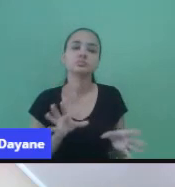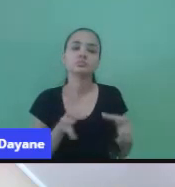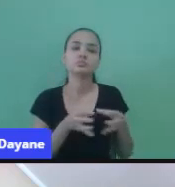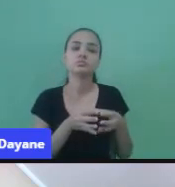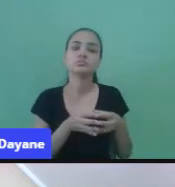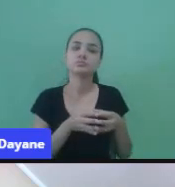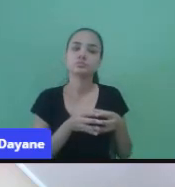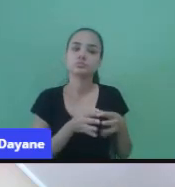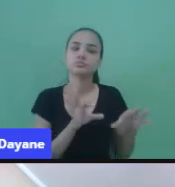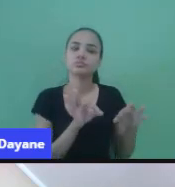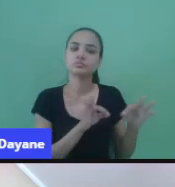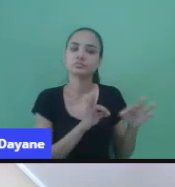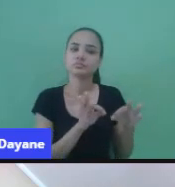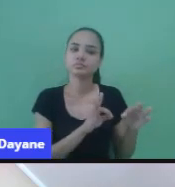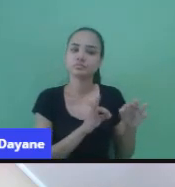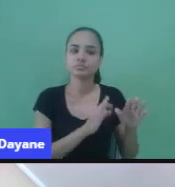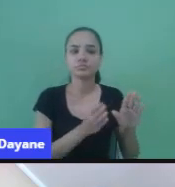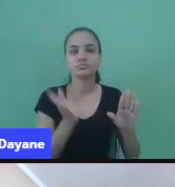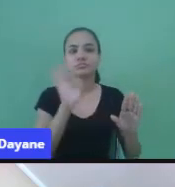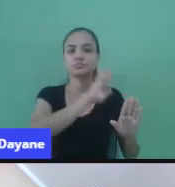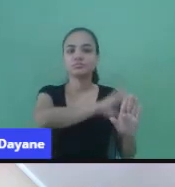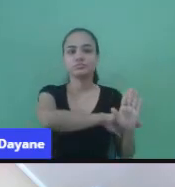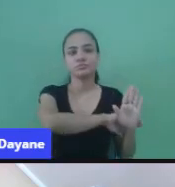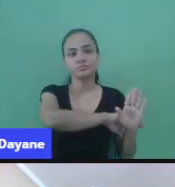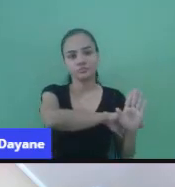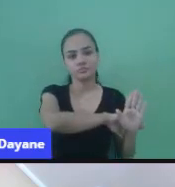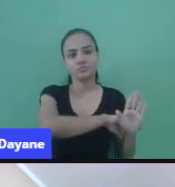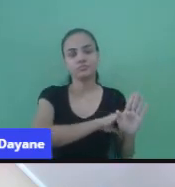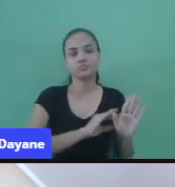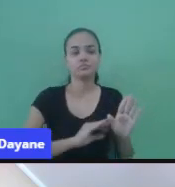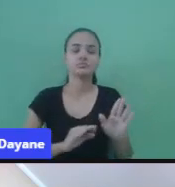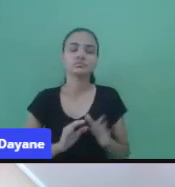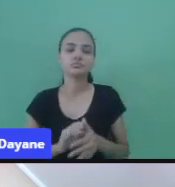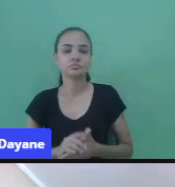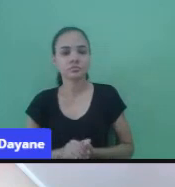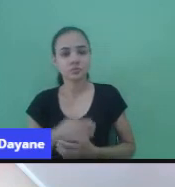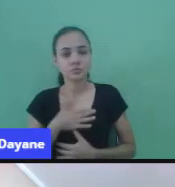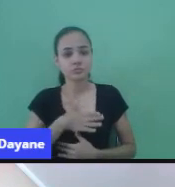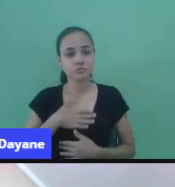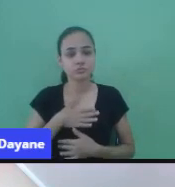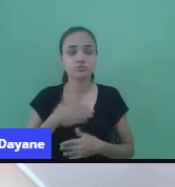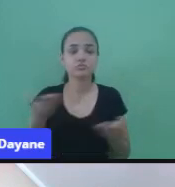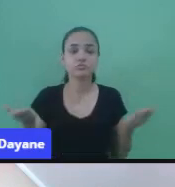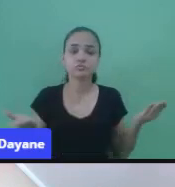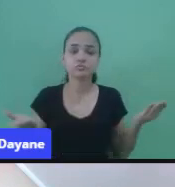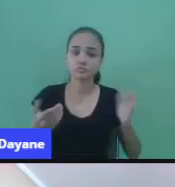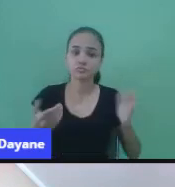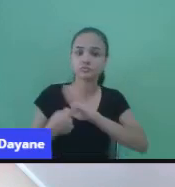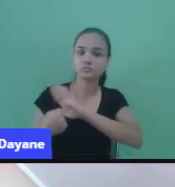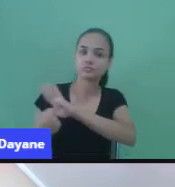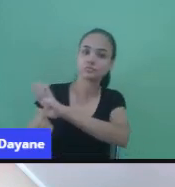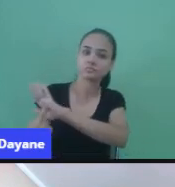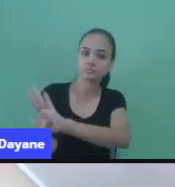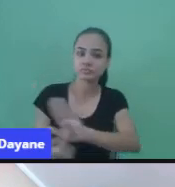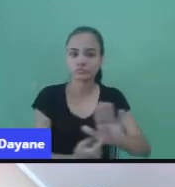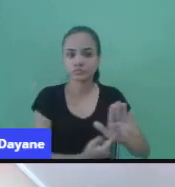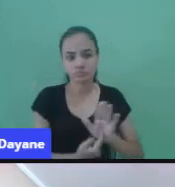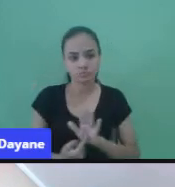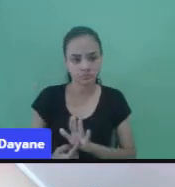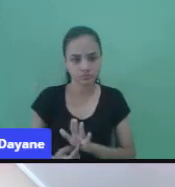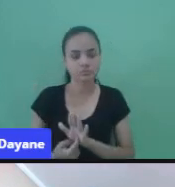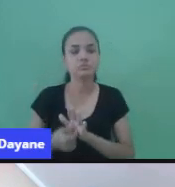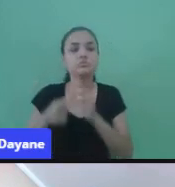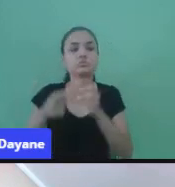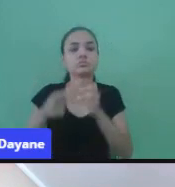professor. E aí, o que eu gostaria de mostrar para vocês hoje é justamente onde estão esses materiais para vocês